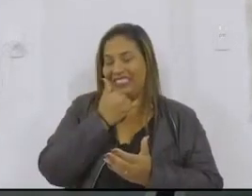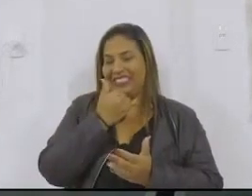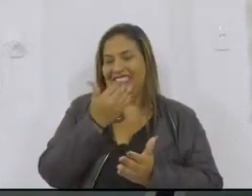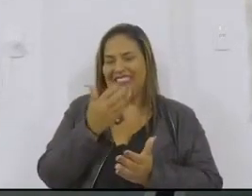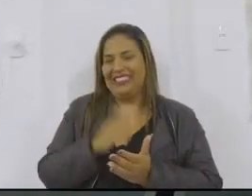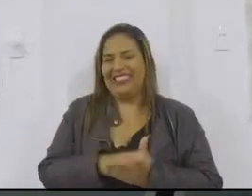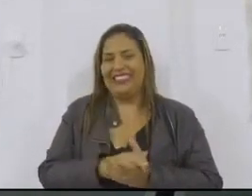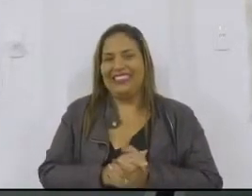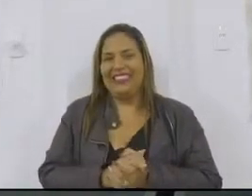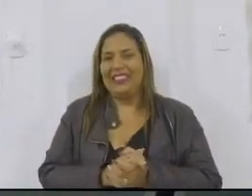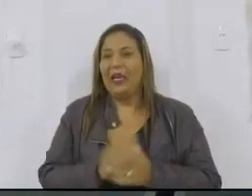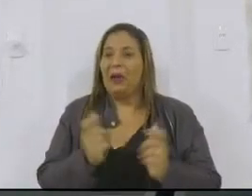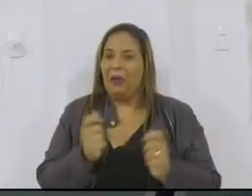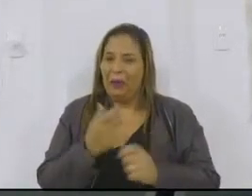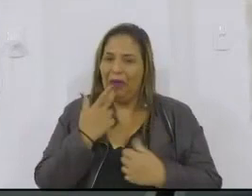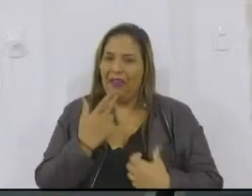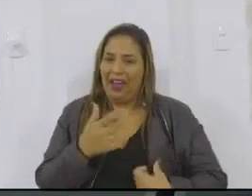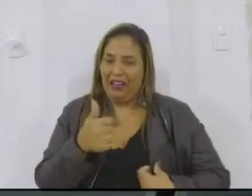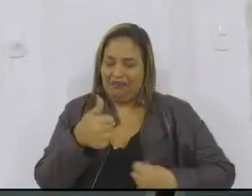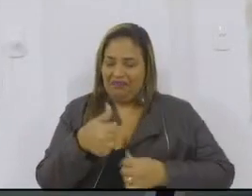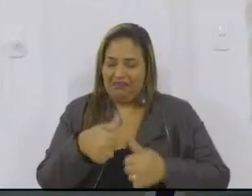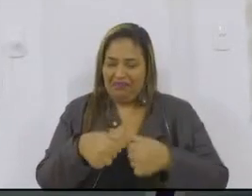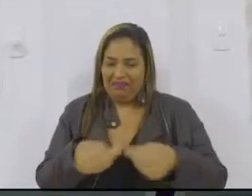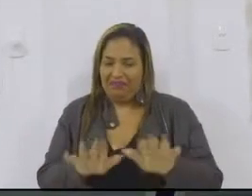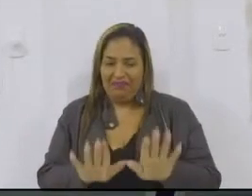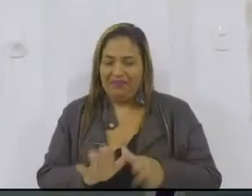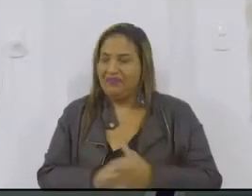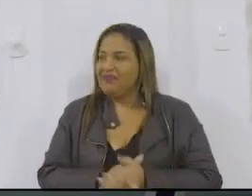Pode falar onde se encontra. Obrigado, presidente.